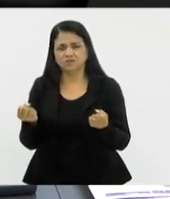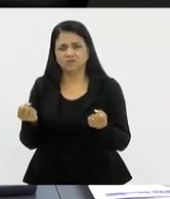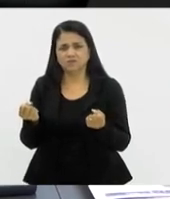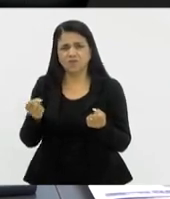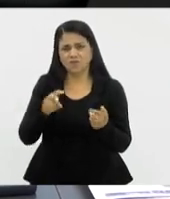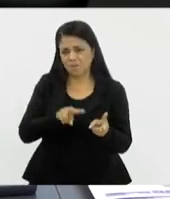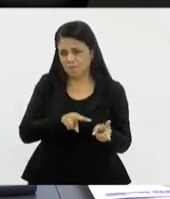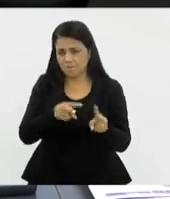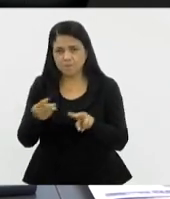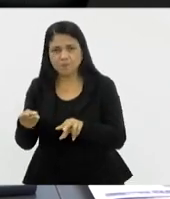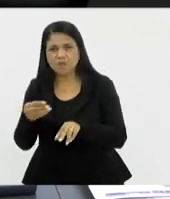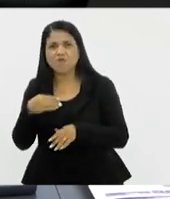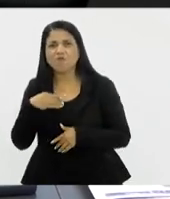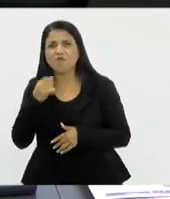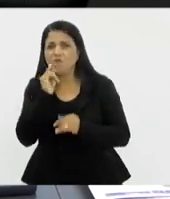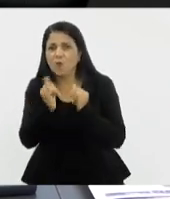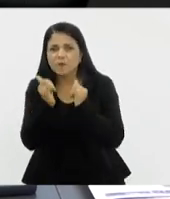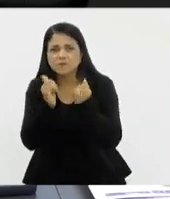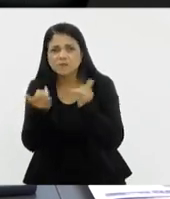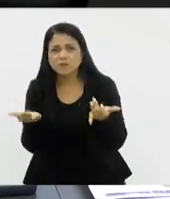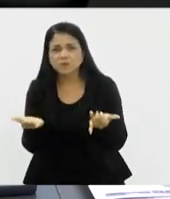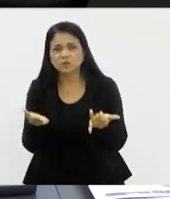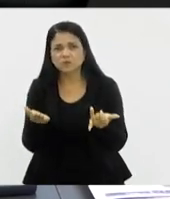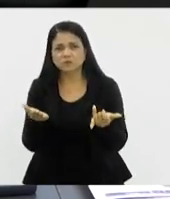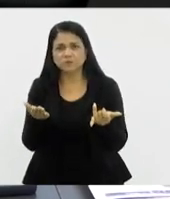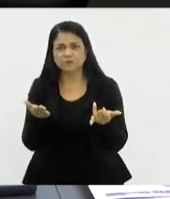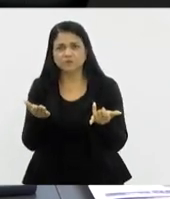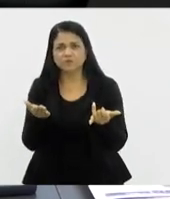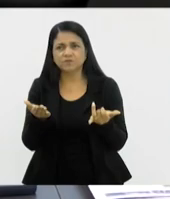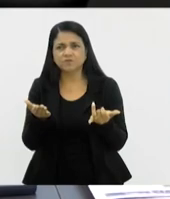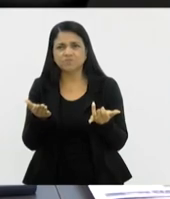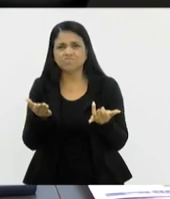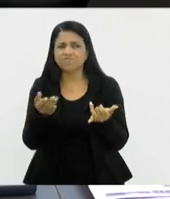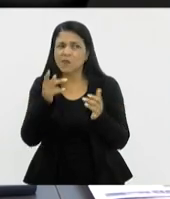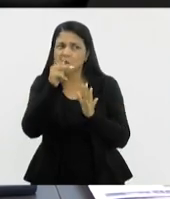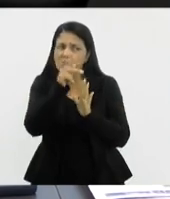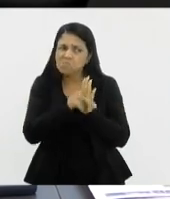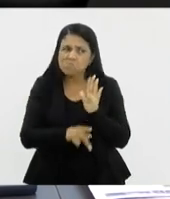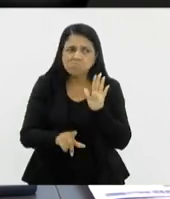o que eu temo é de ser um projeto de lei inexequível.